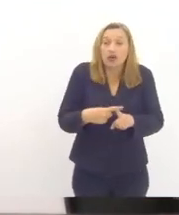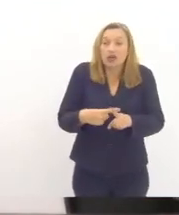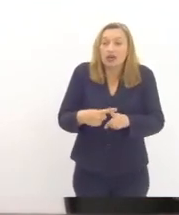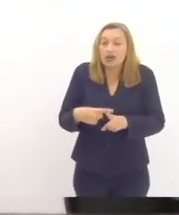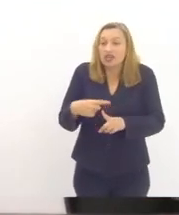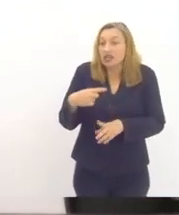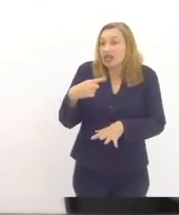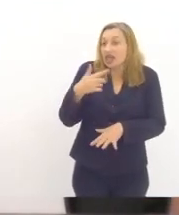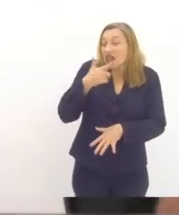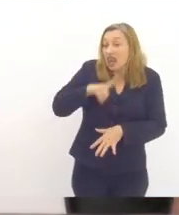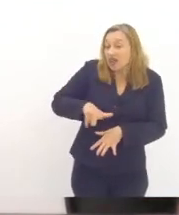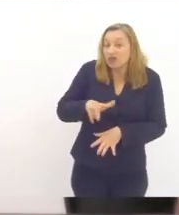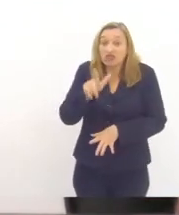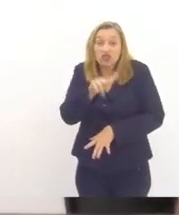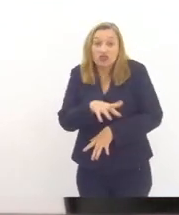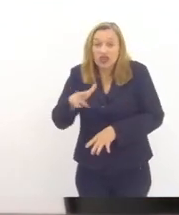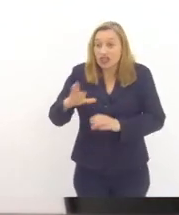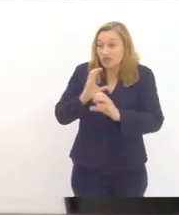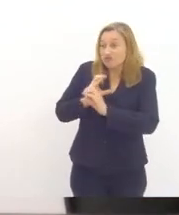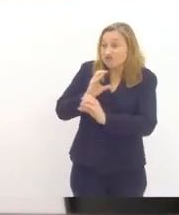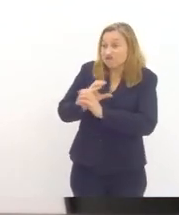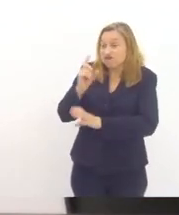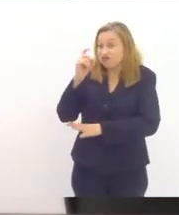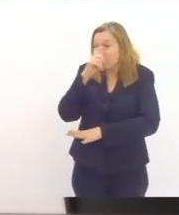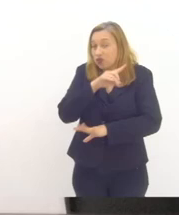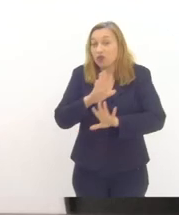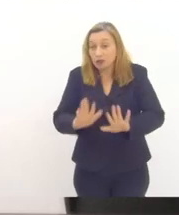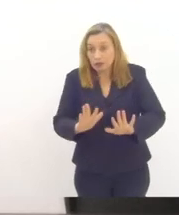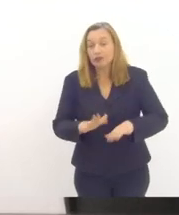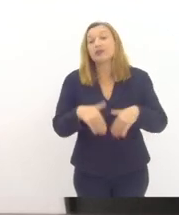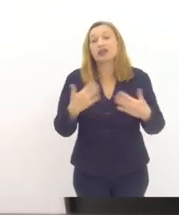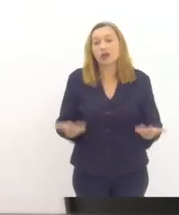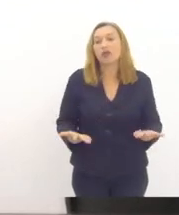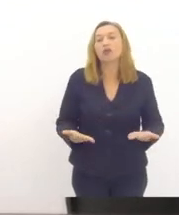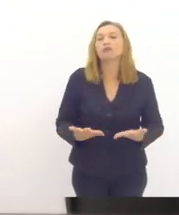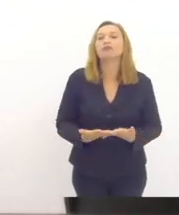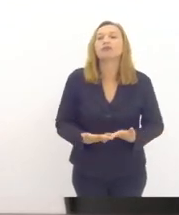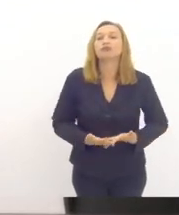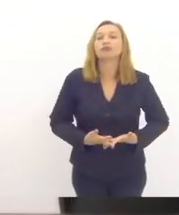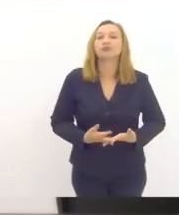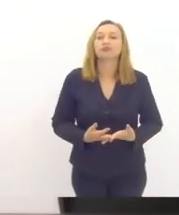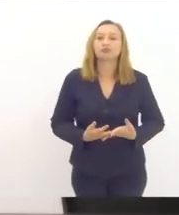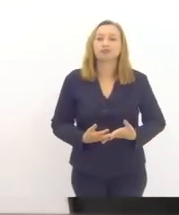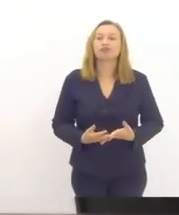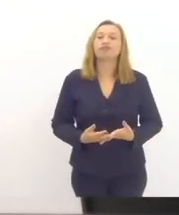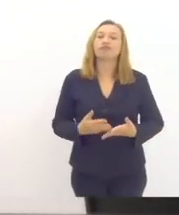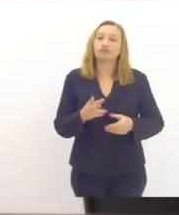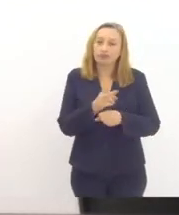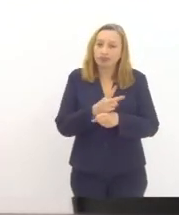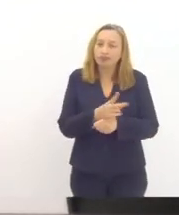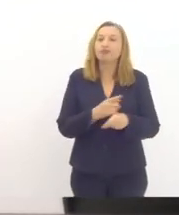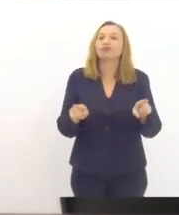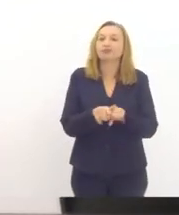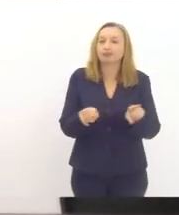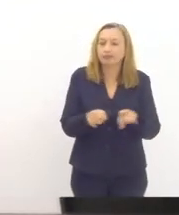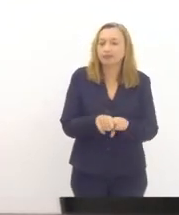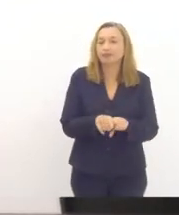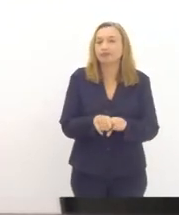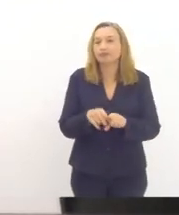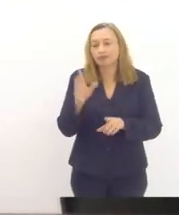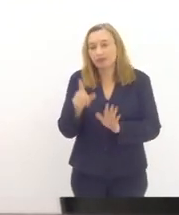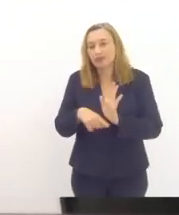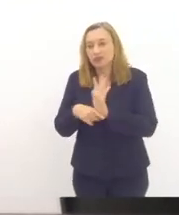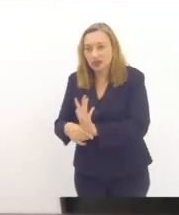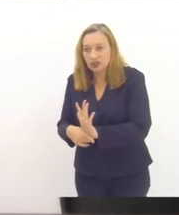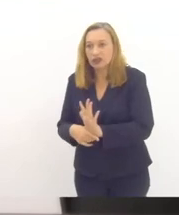muito diferentes, às vezes a de comunicação fica muito difícil. Então, nós procuramos também atender,